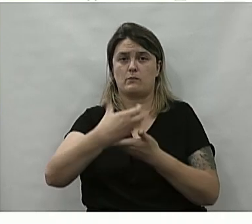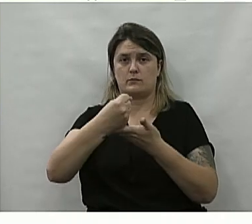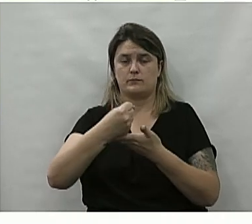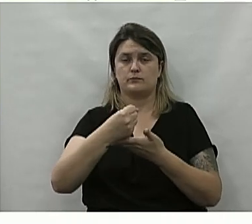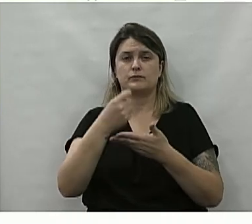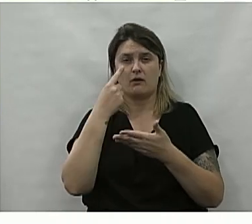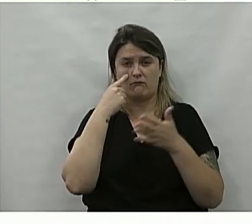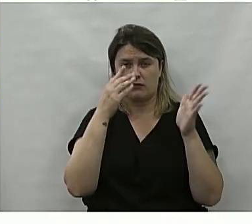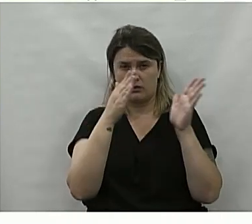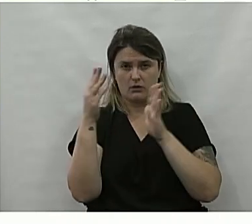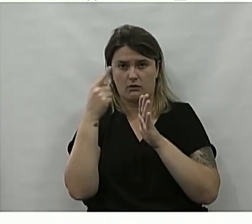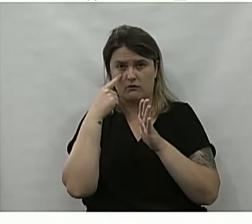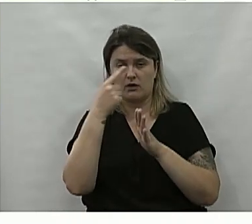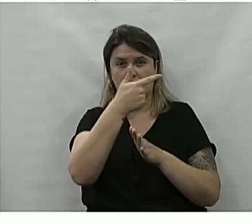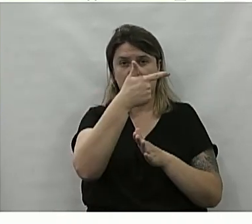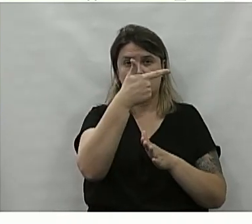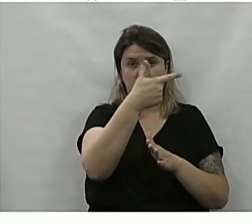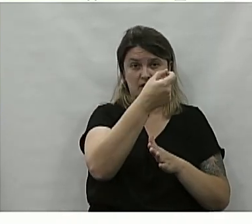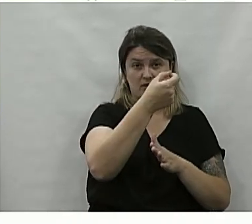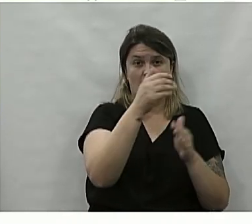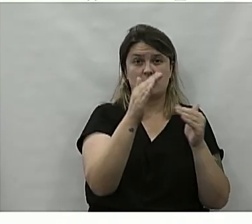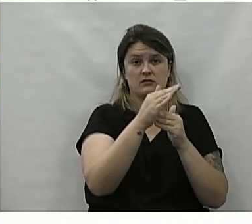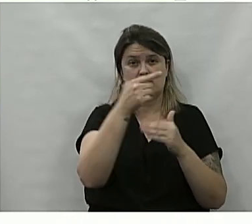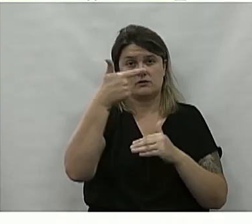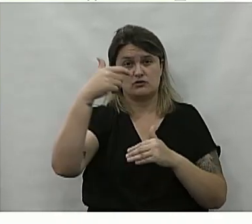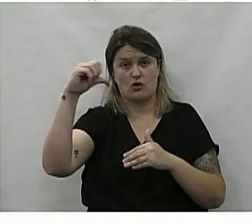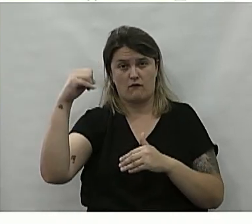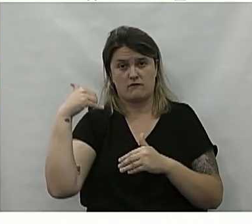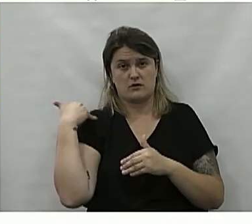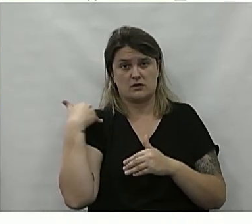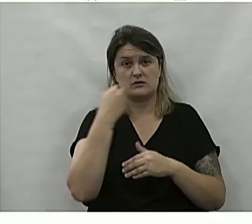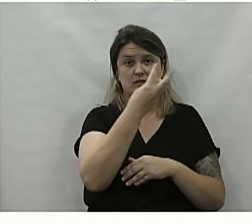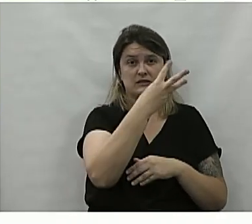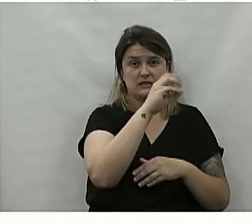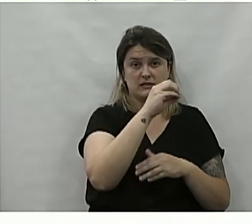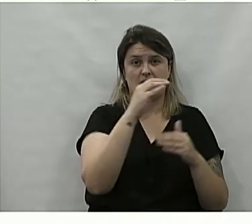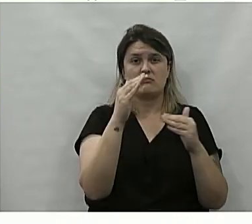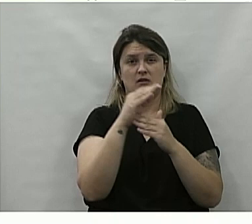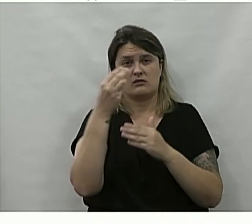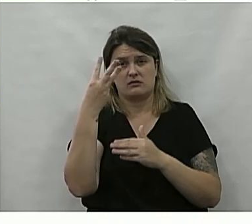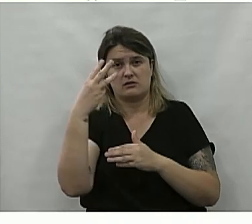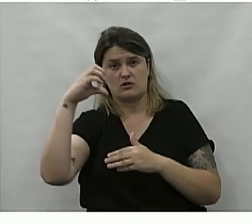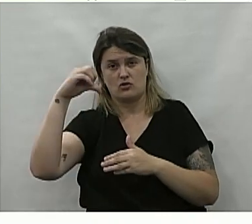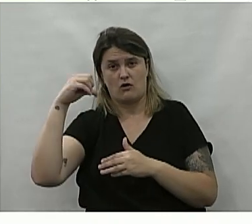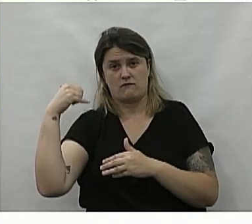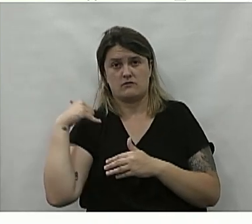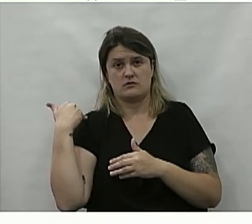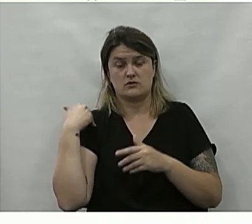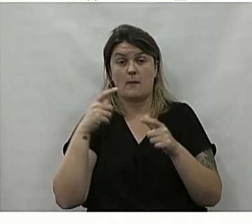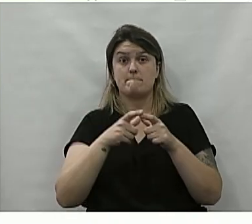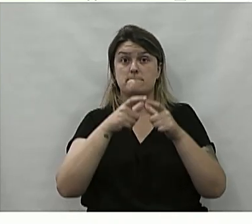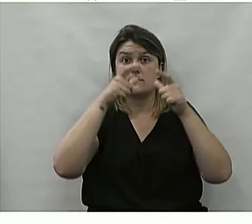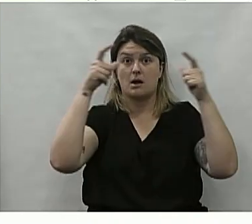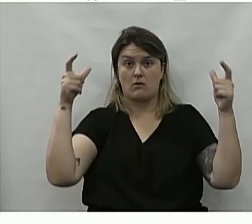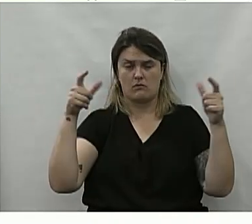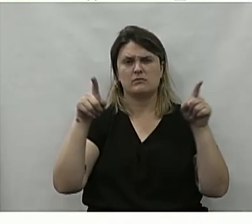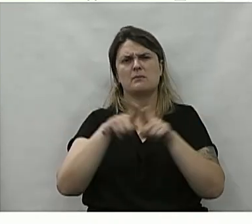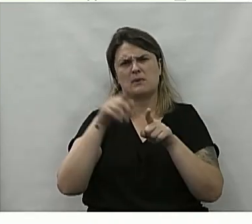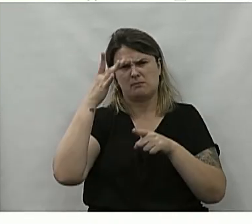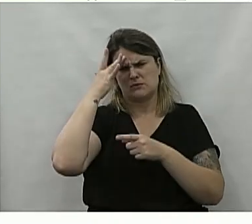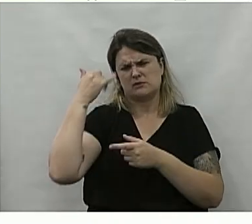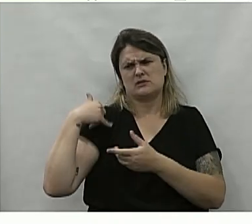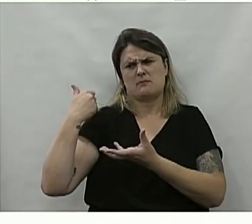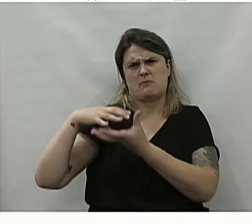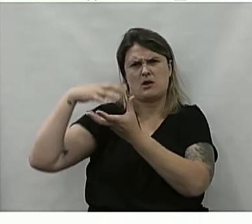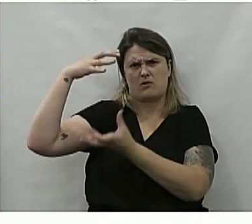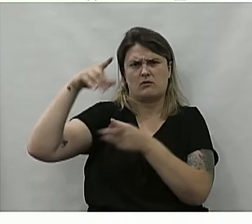Nós podemos Observar Que de 20 a 29 anos 30 a 39 anos Seria a maior incidência Mas temos Também Idosos